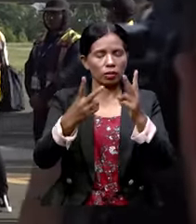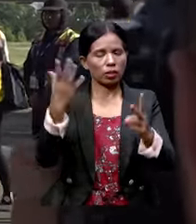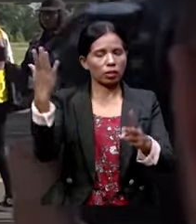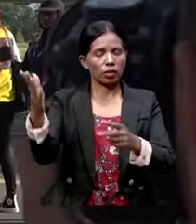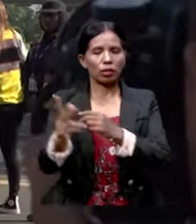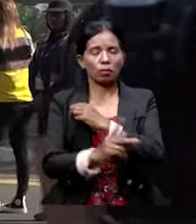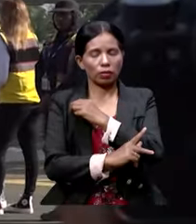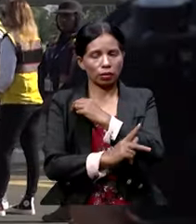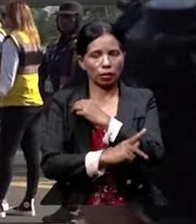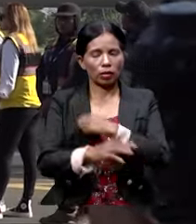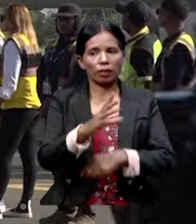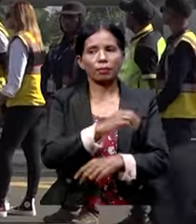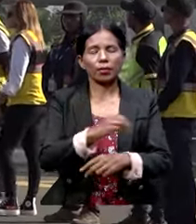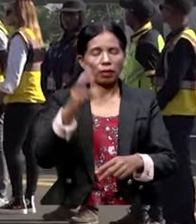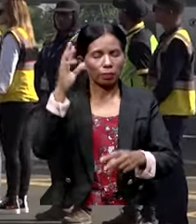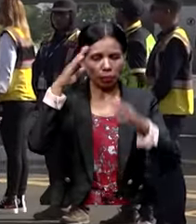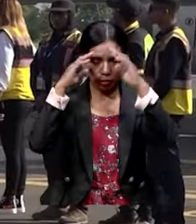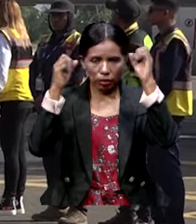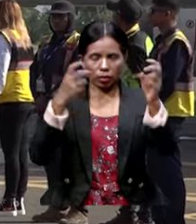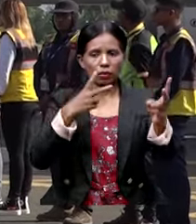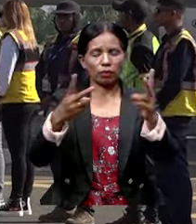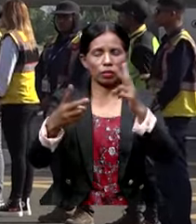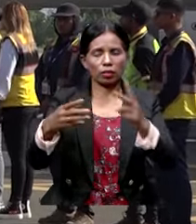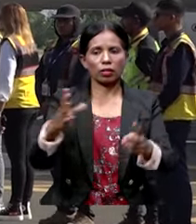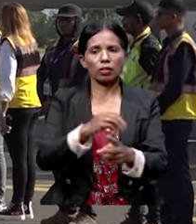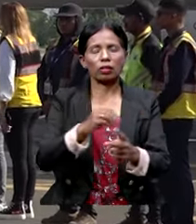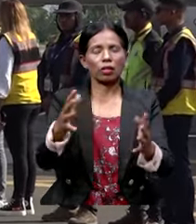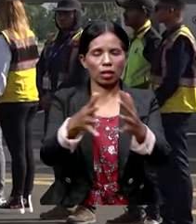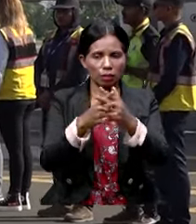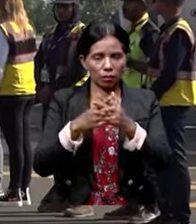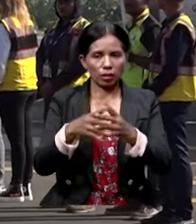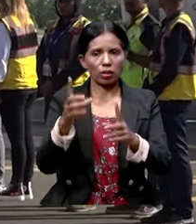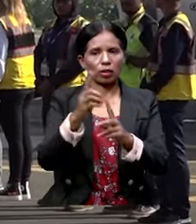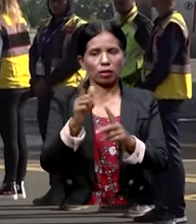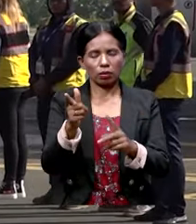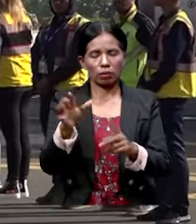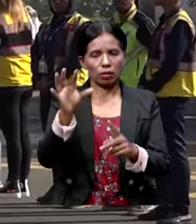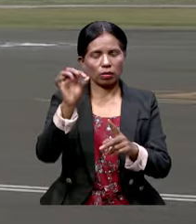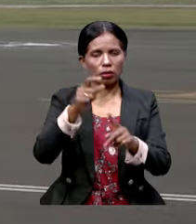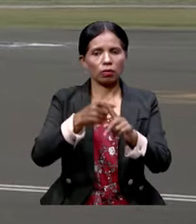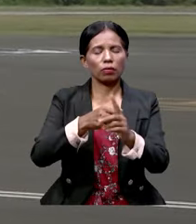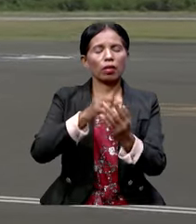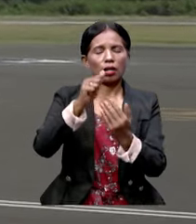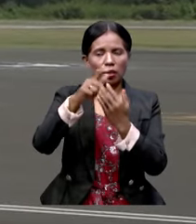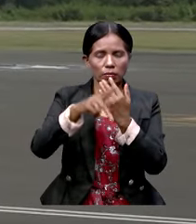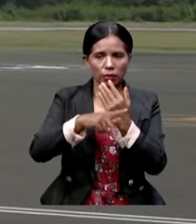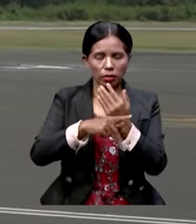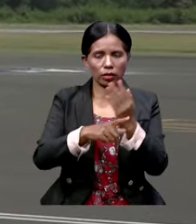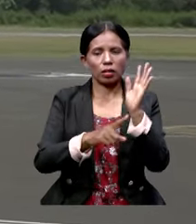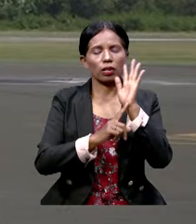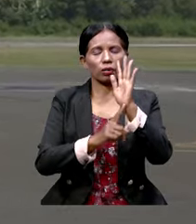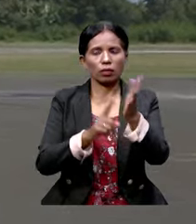laureado Nobel da Paz Nemos, se halou visita ba Nova Jersey, Estados Unidos da América, e halou um recensia fula em abril, no se rato